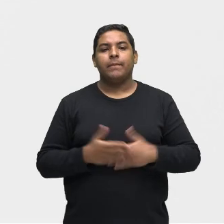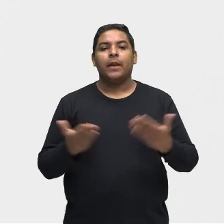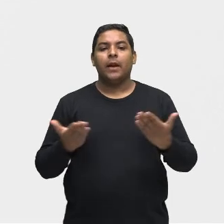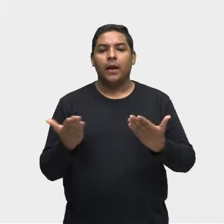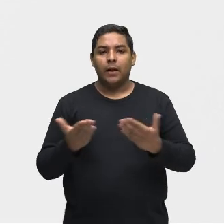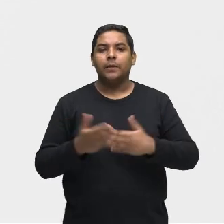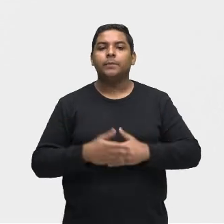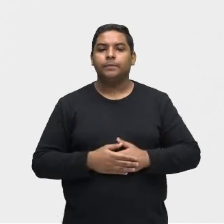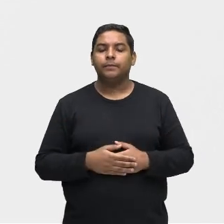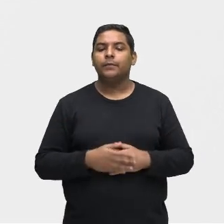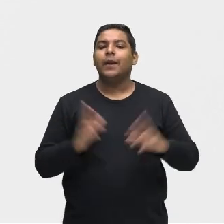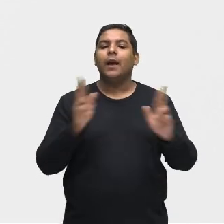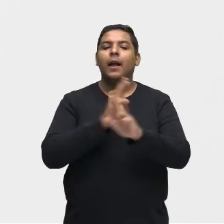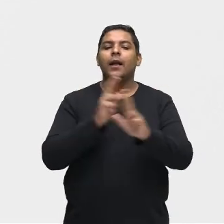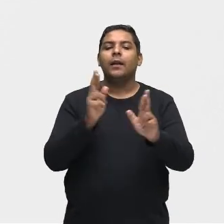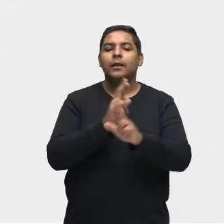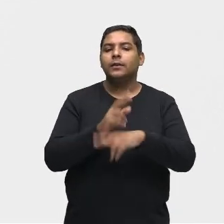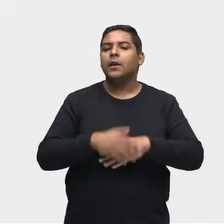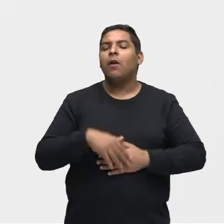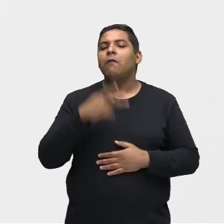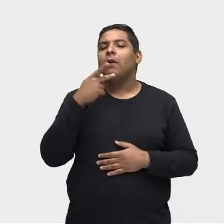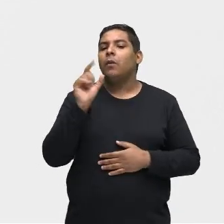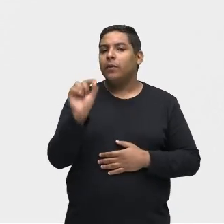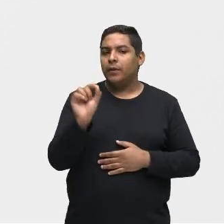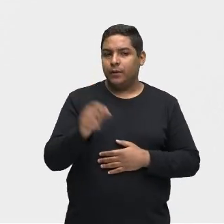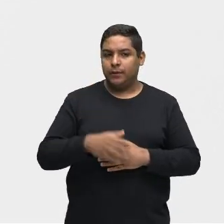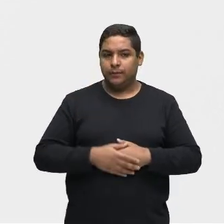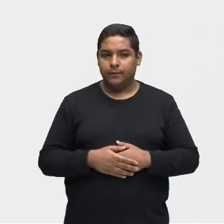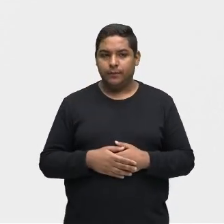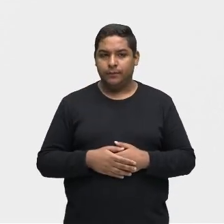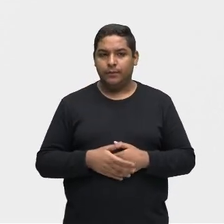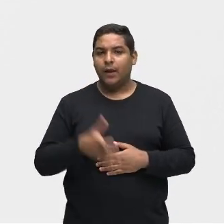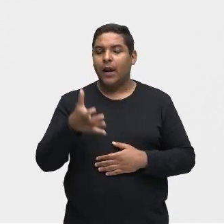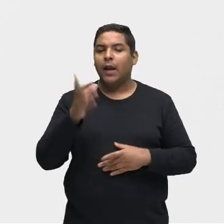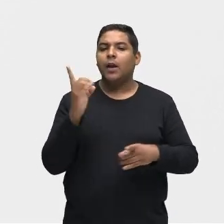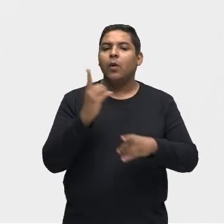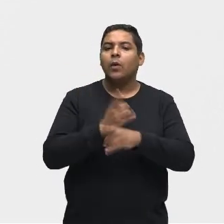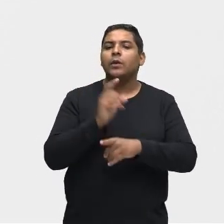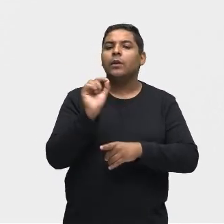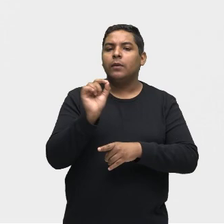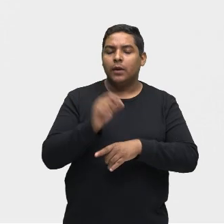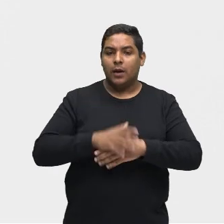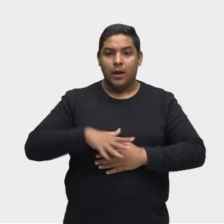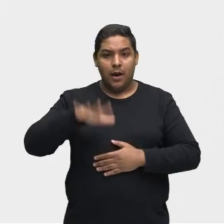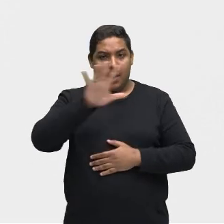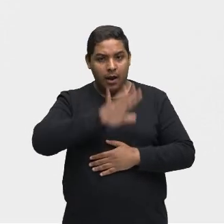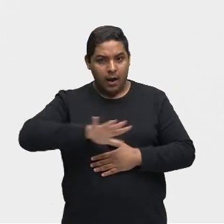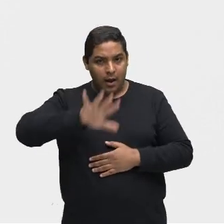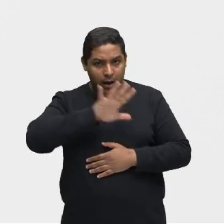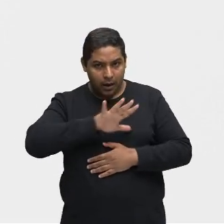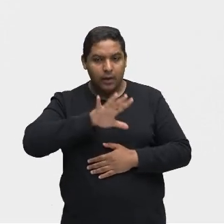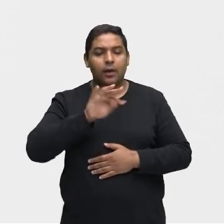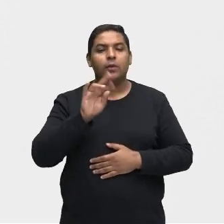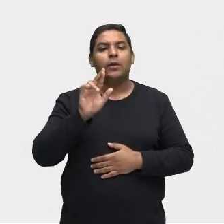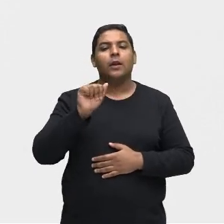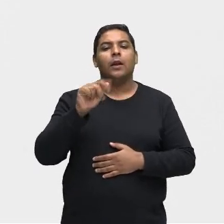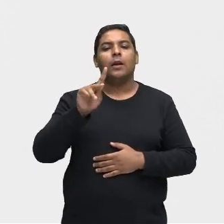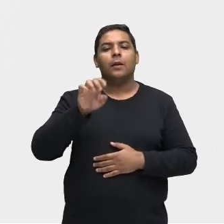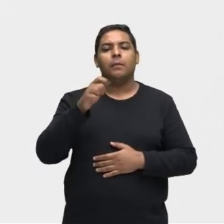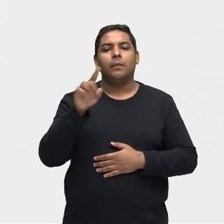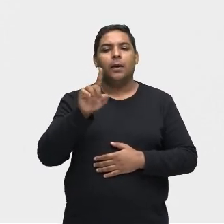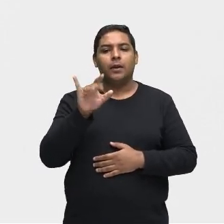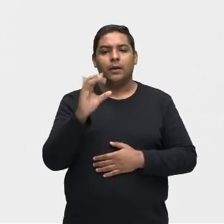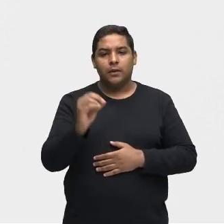a nossa relação. O que é que diz a nossa relação? Queremos encontrar a área do trapézio. Então, está aqui a